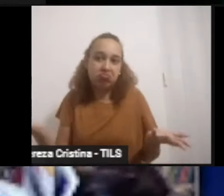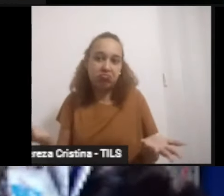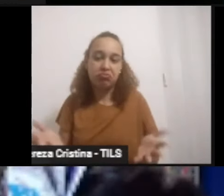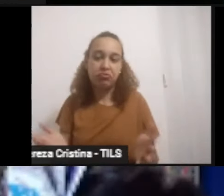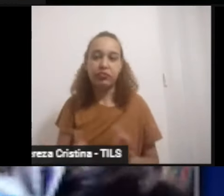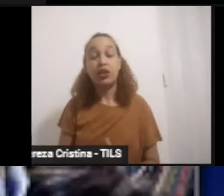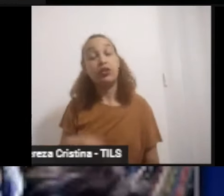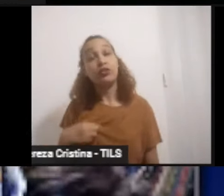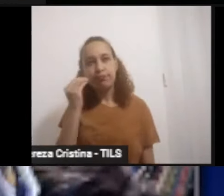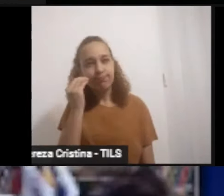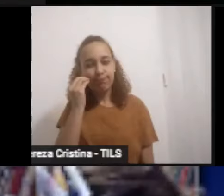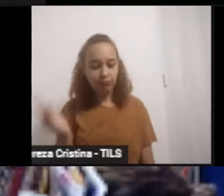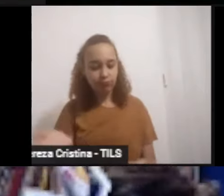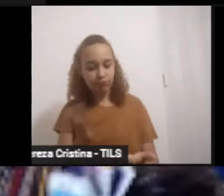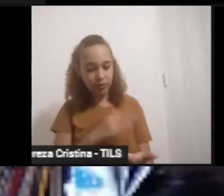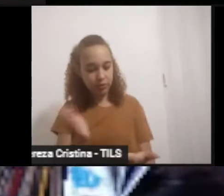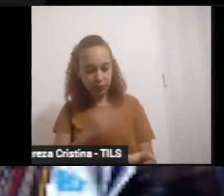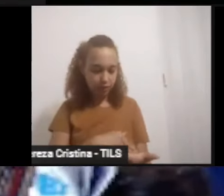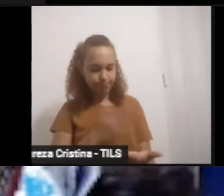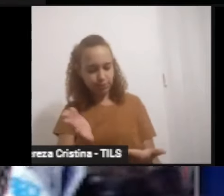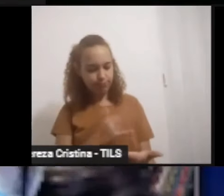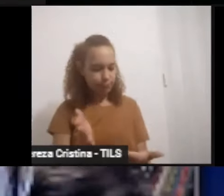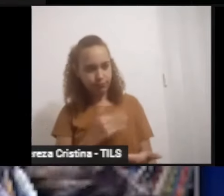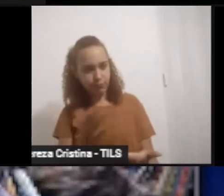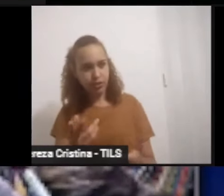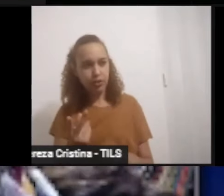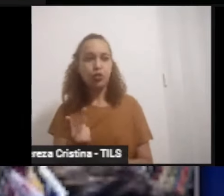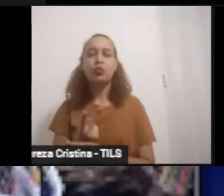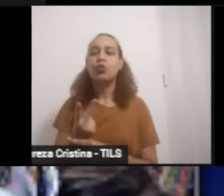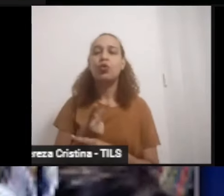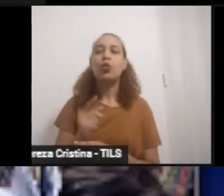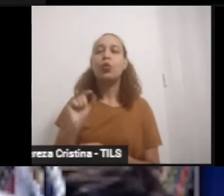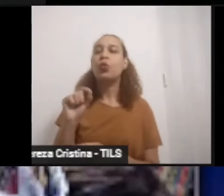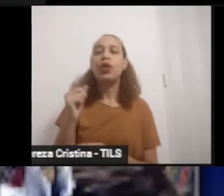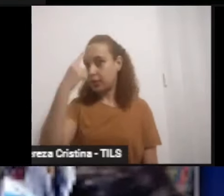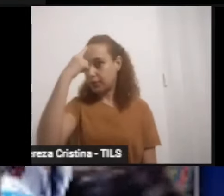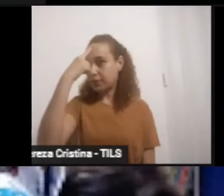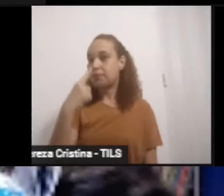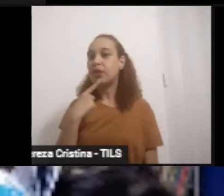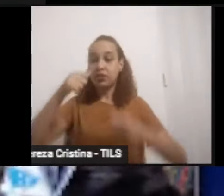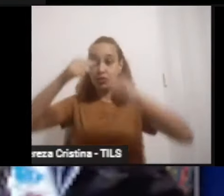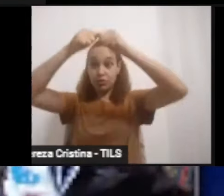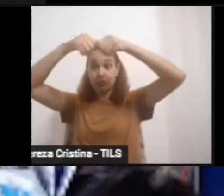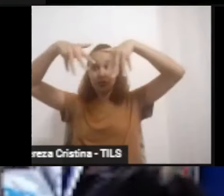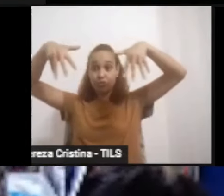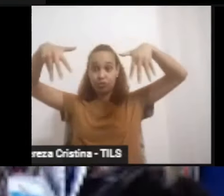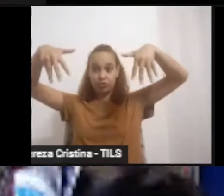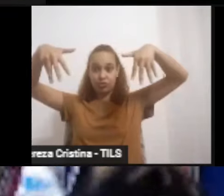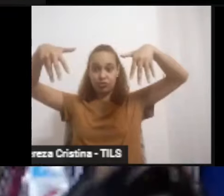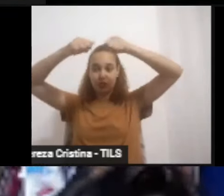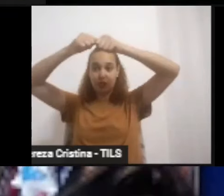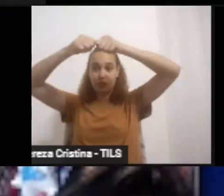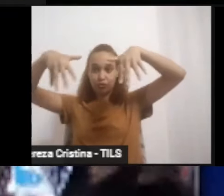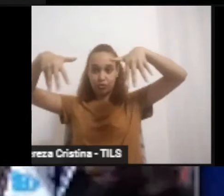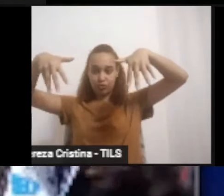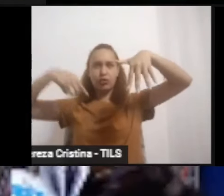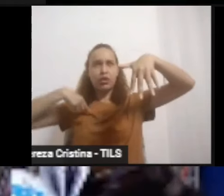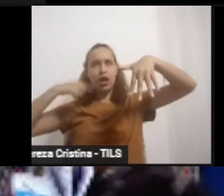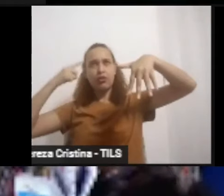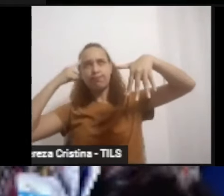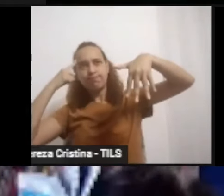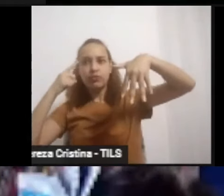achar, tô folheando o livro para frente, para trás aqui, tentando achar uma imagem da cortina, que aí era uma dúvida minha, queria aproveitar